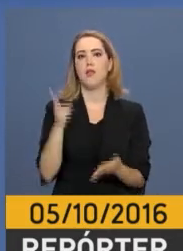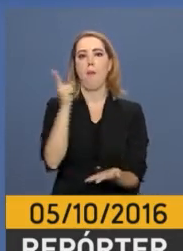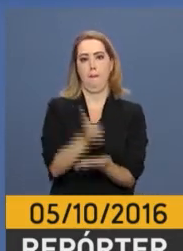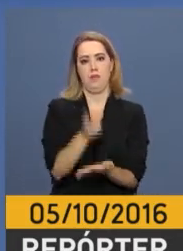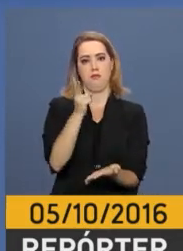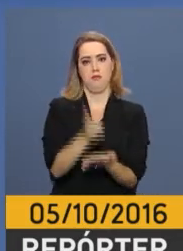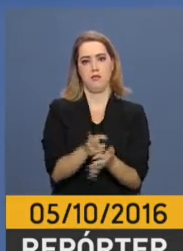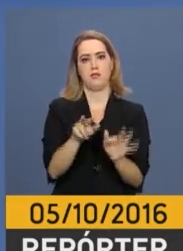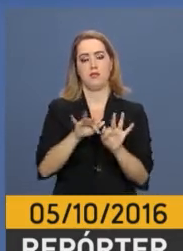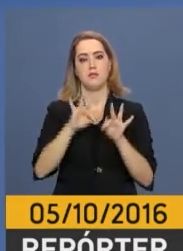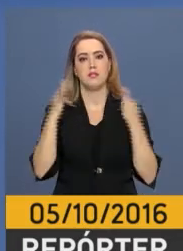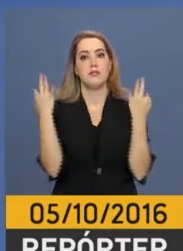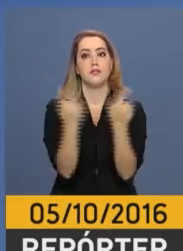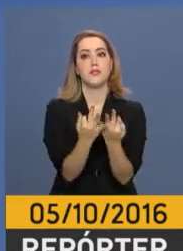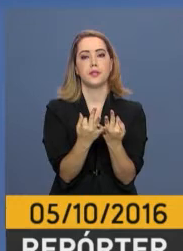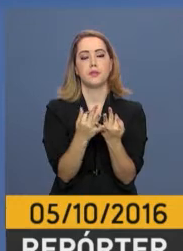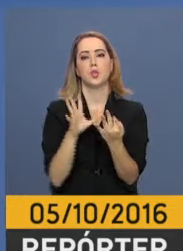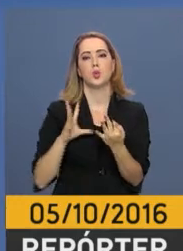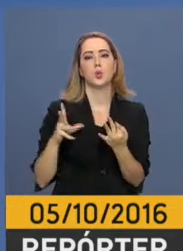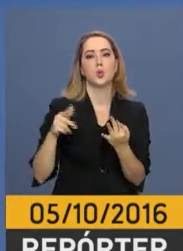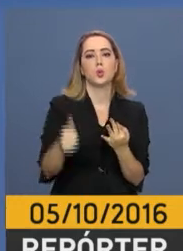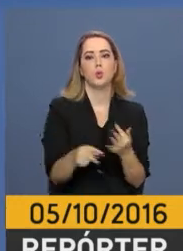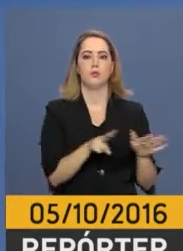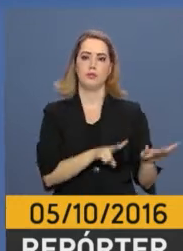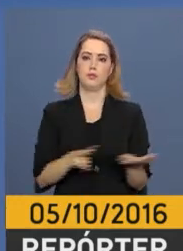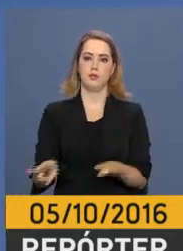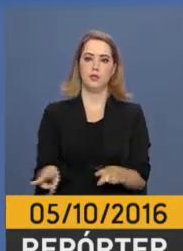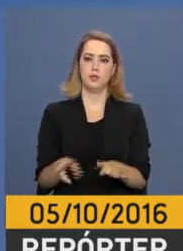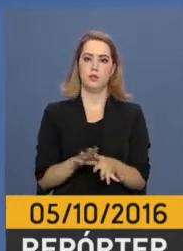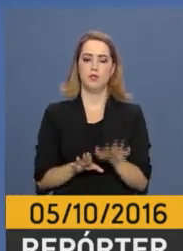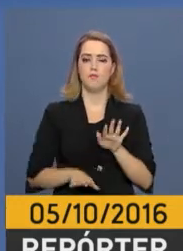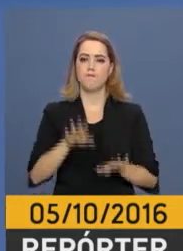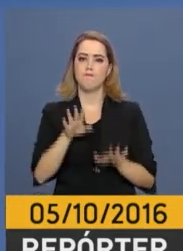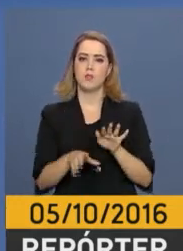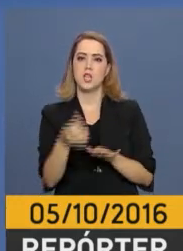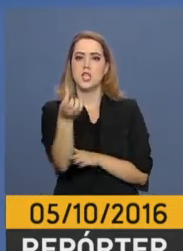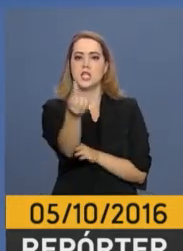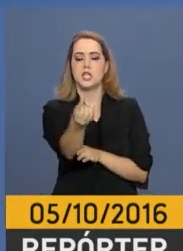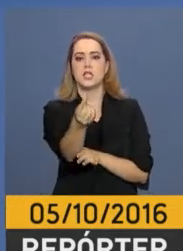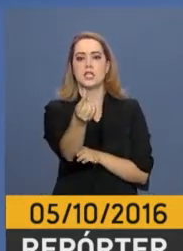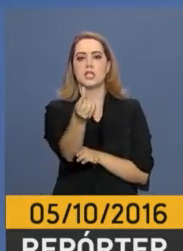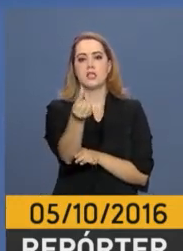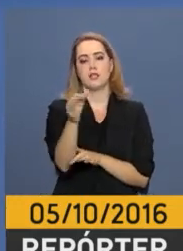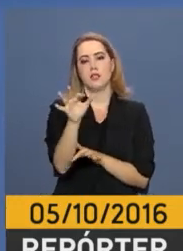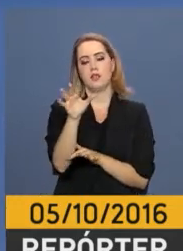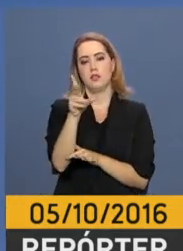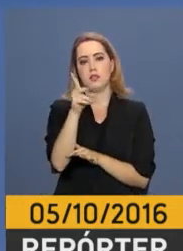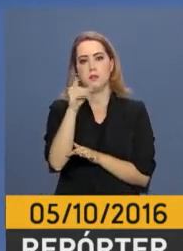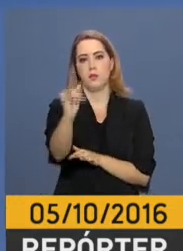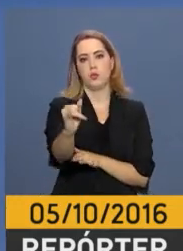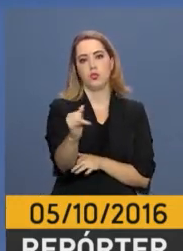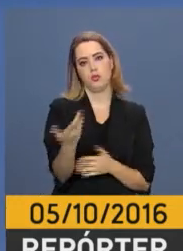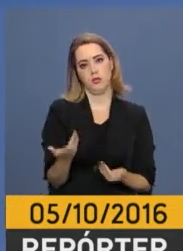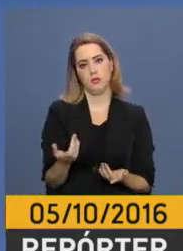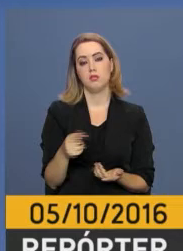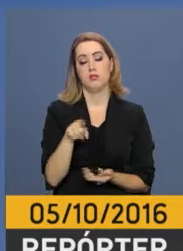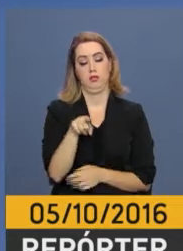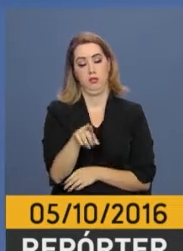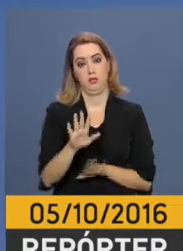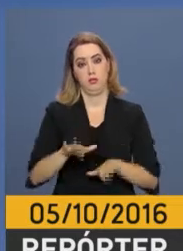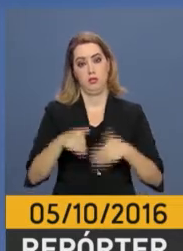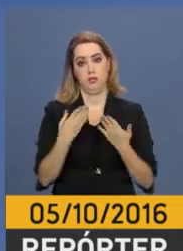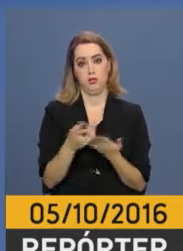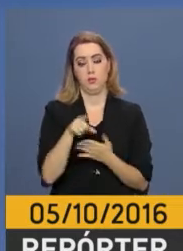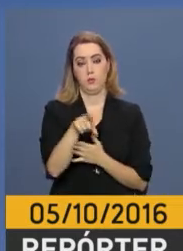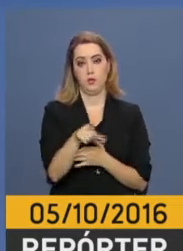vai ser visitada toda semana o médio vai visitar seis famílias por dia então é com isso